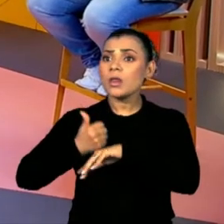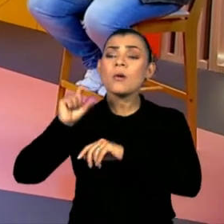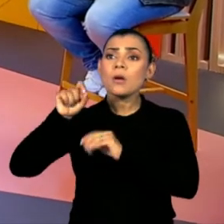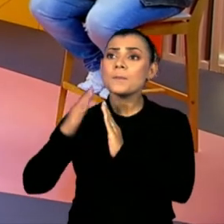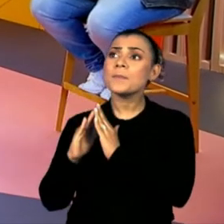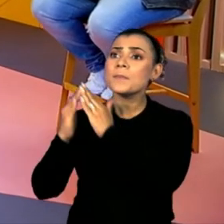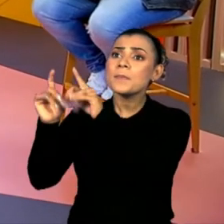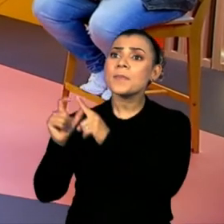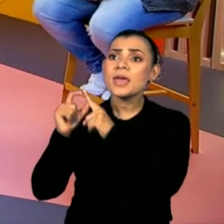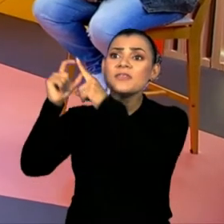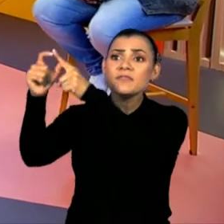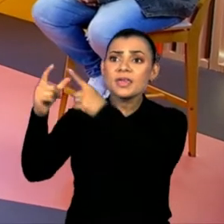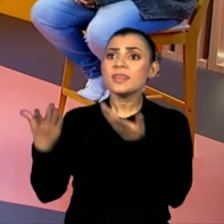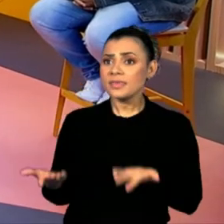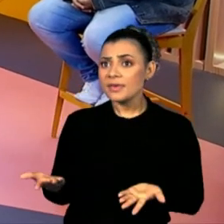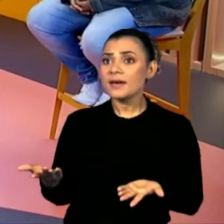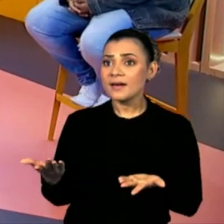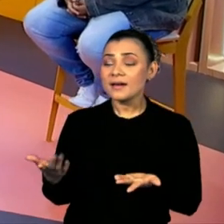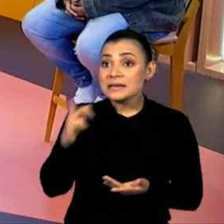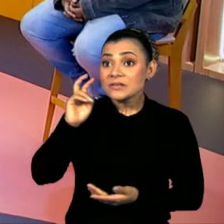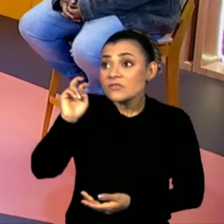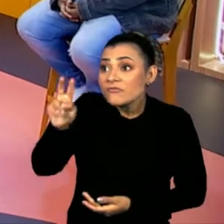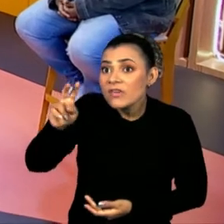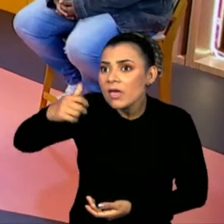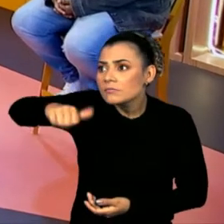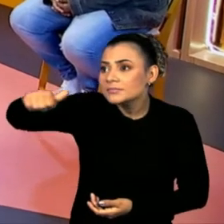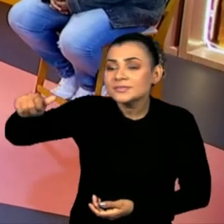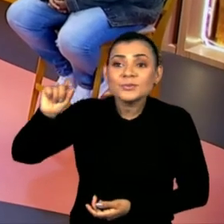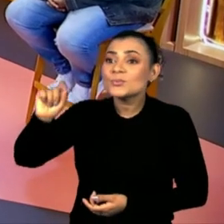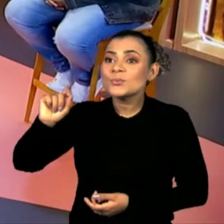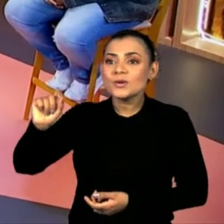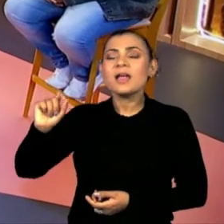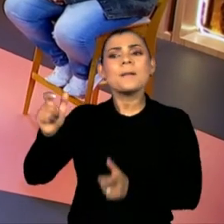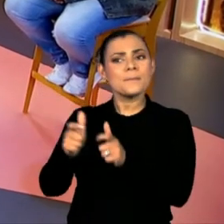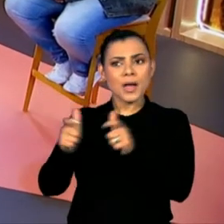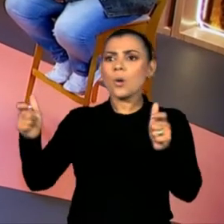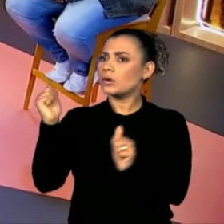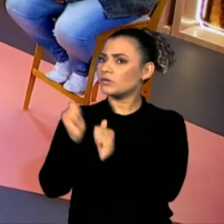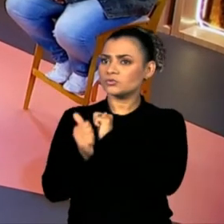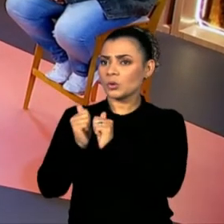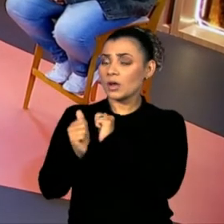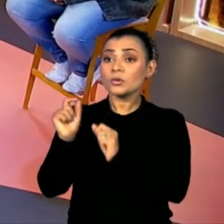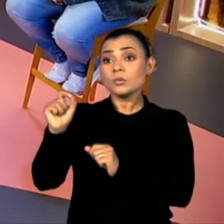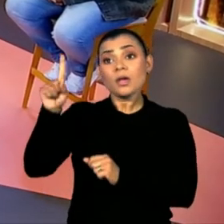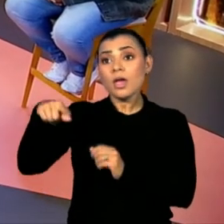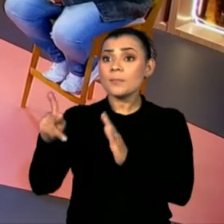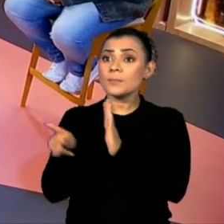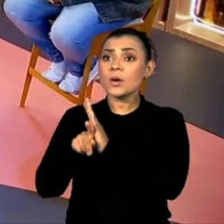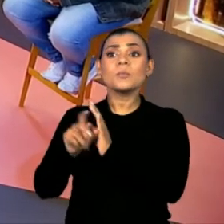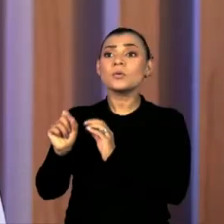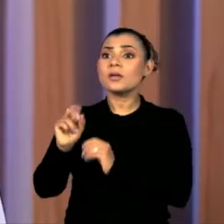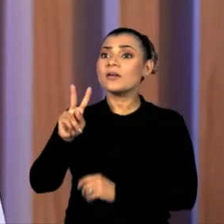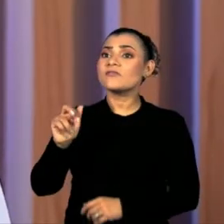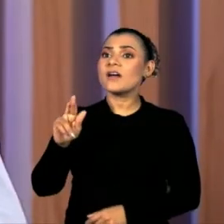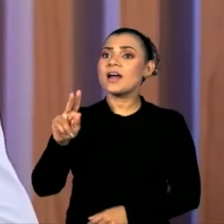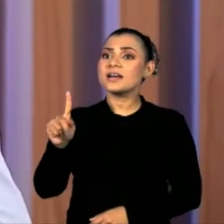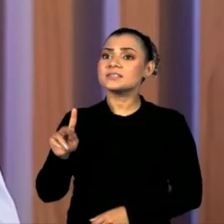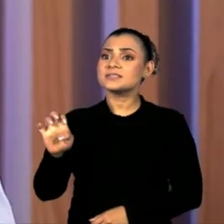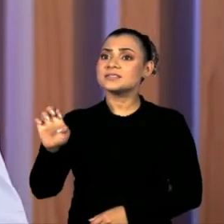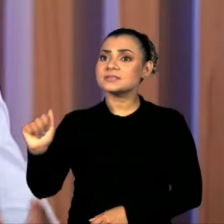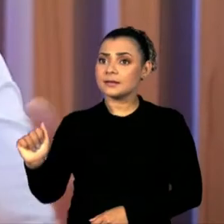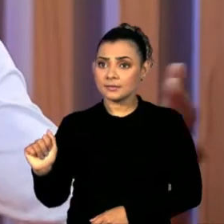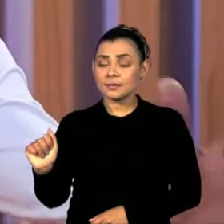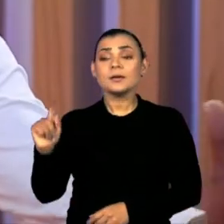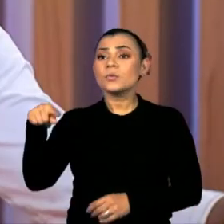daquele ali se você for analisar bem a maioria dos jogadores veio tudo de Vargas hoje